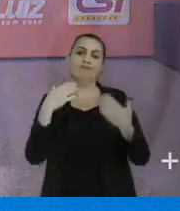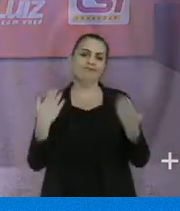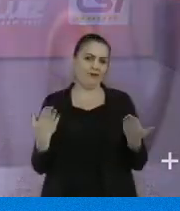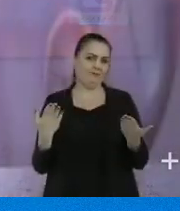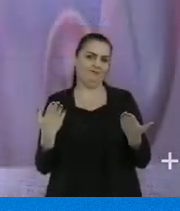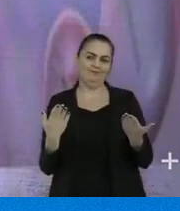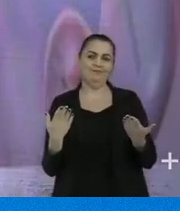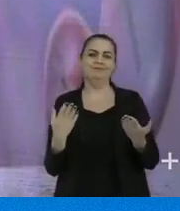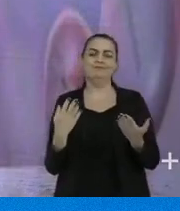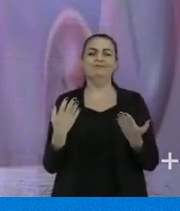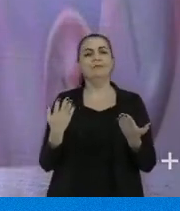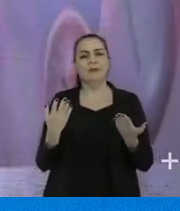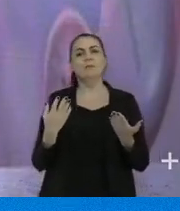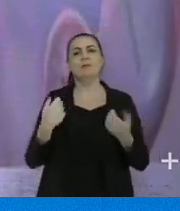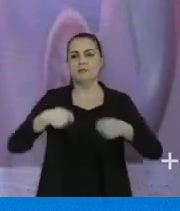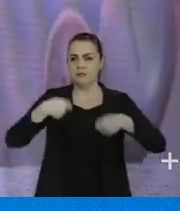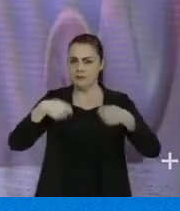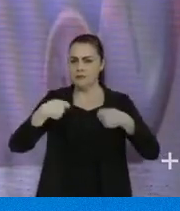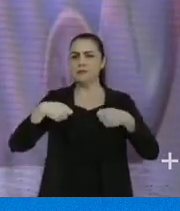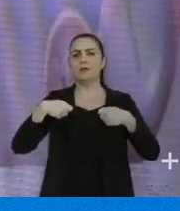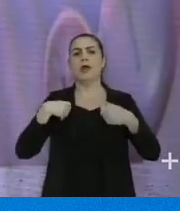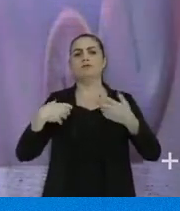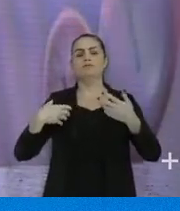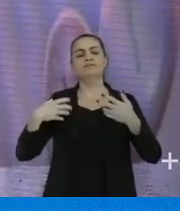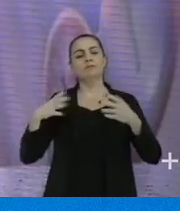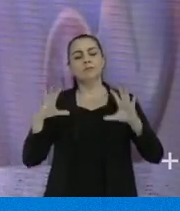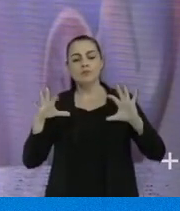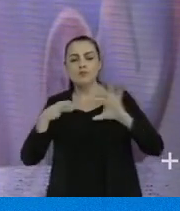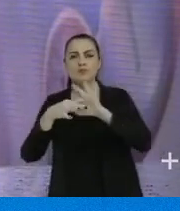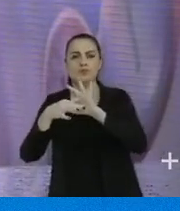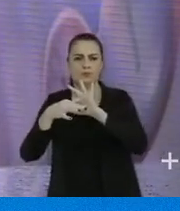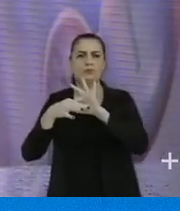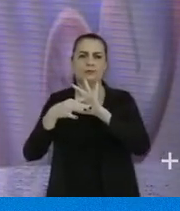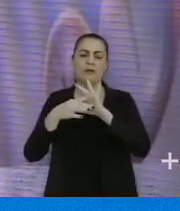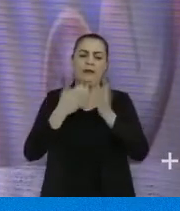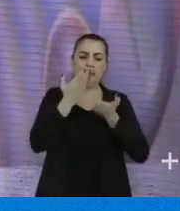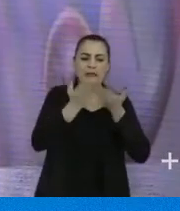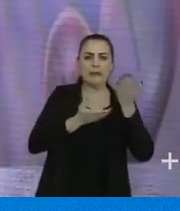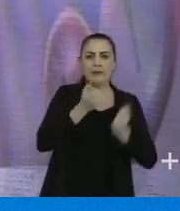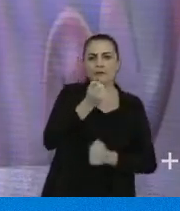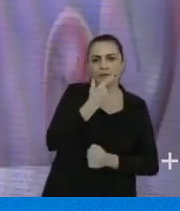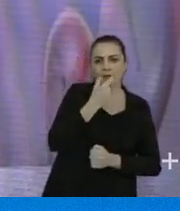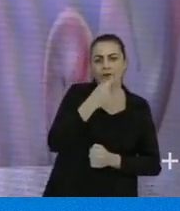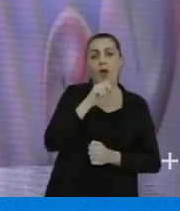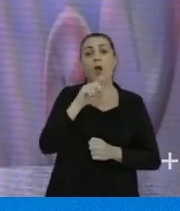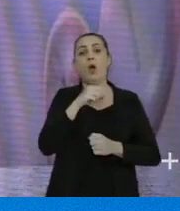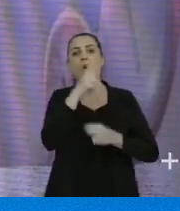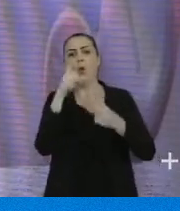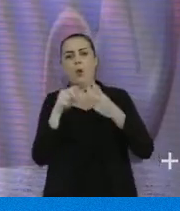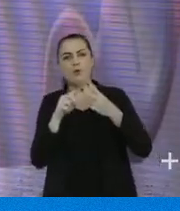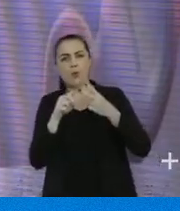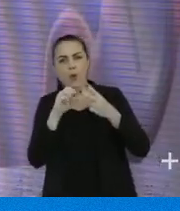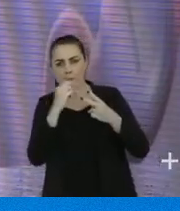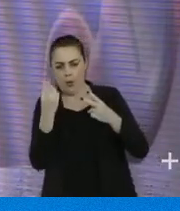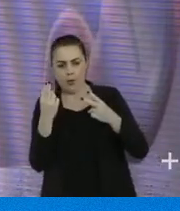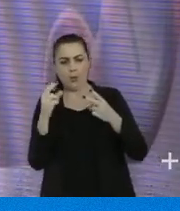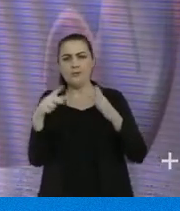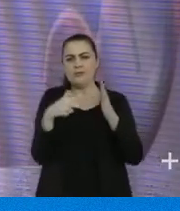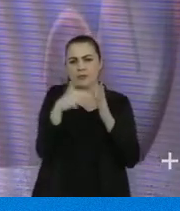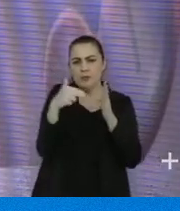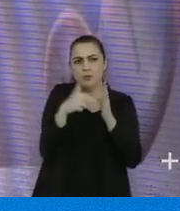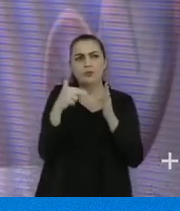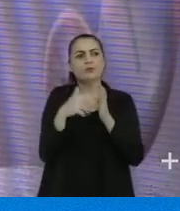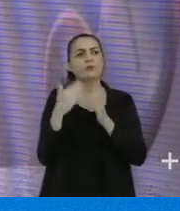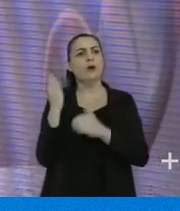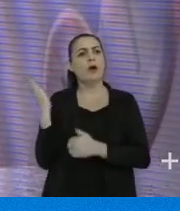seja com o tratamento farmacológico, que seja com o tratamento cirúrgico. Aqui tem uma imagem também de um balão, que é